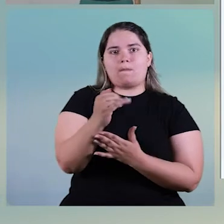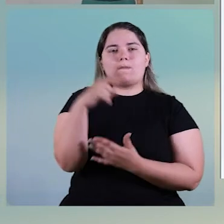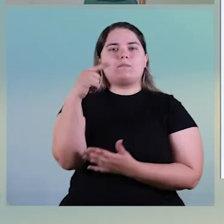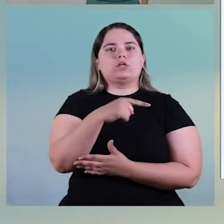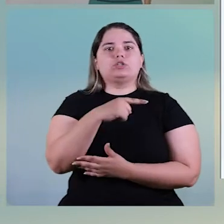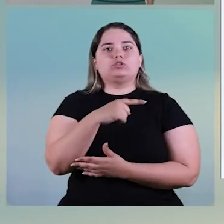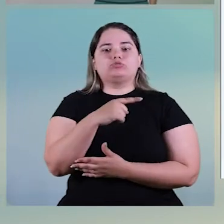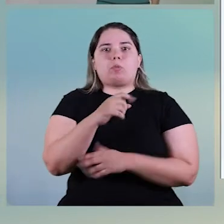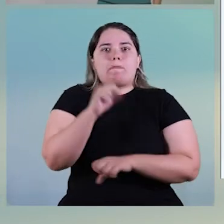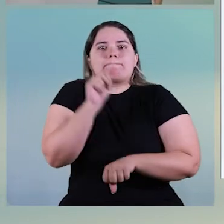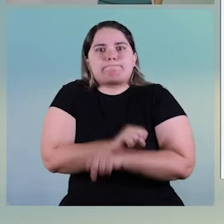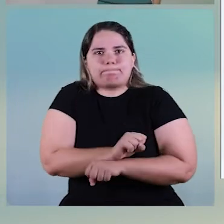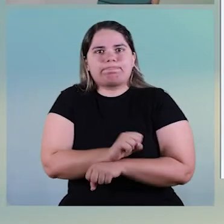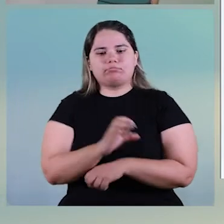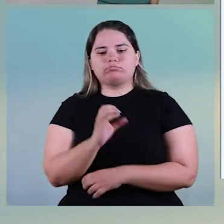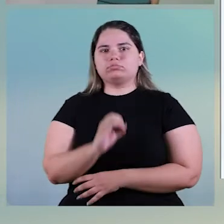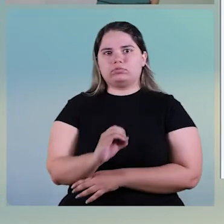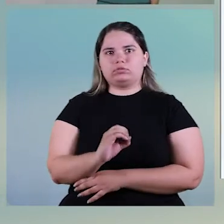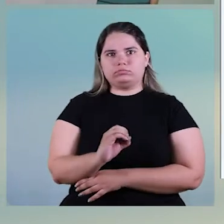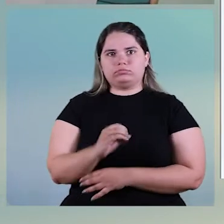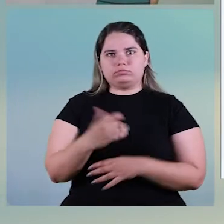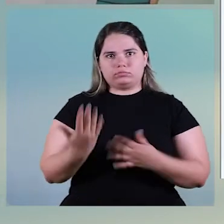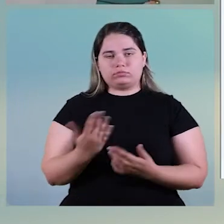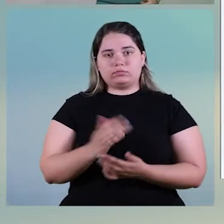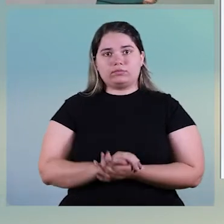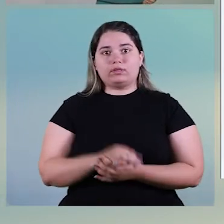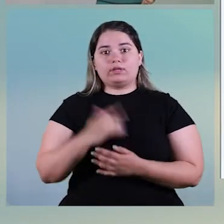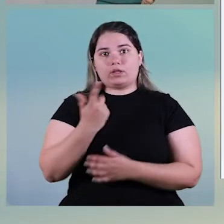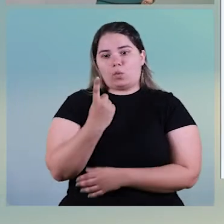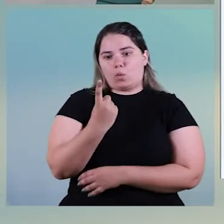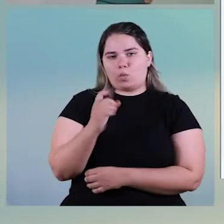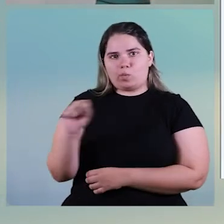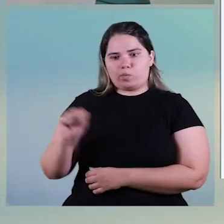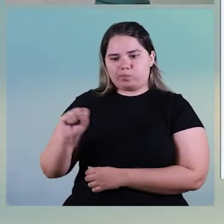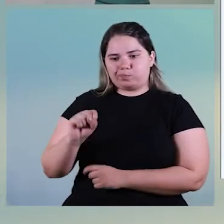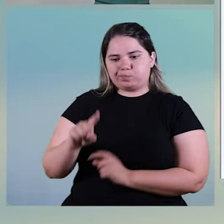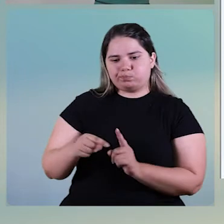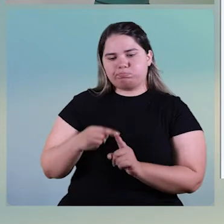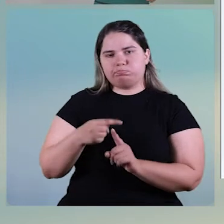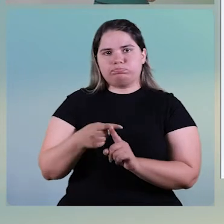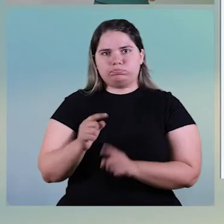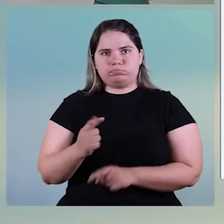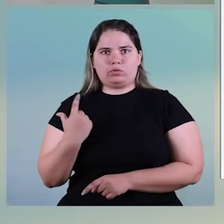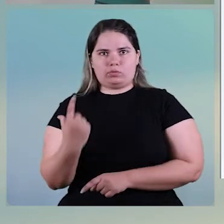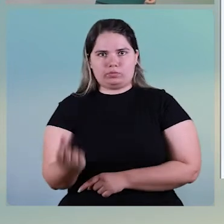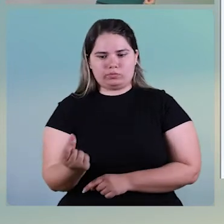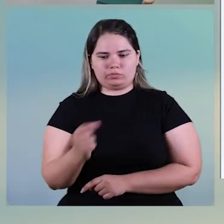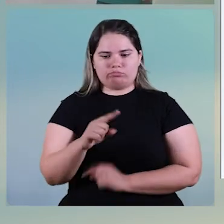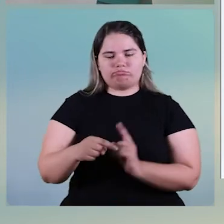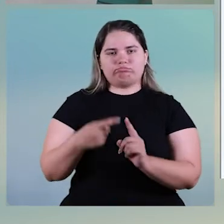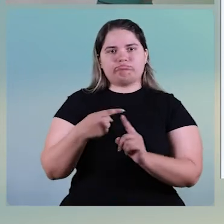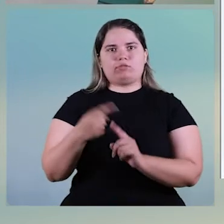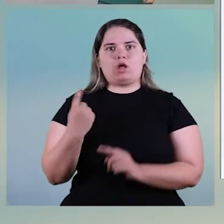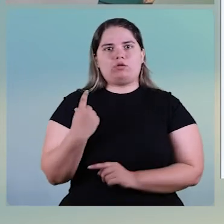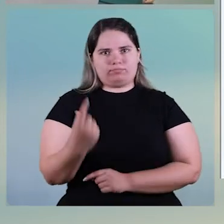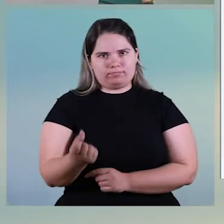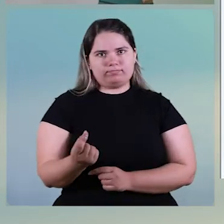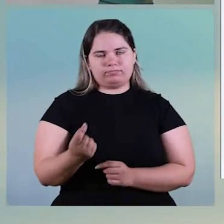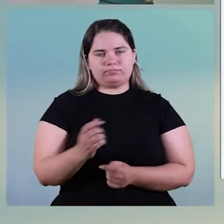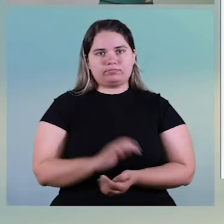de 1 metro por segundo ao quadrado. A cada segundo, a velocidade aumenta de 1 metro por